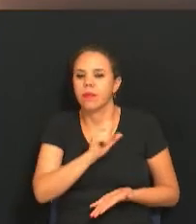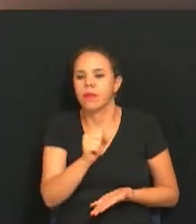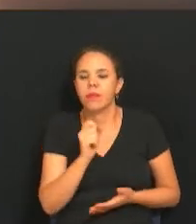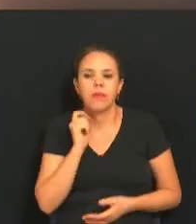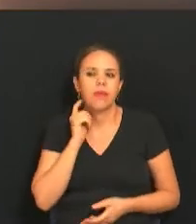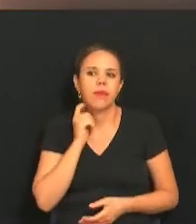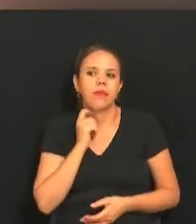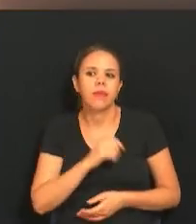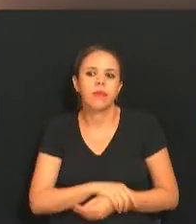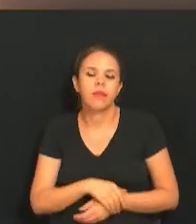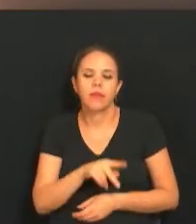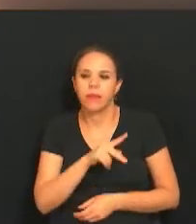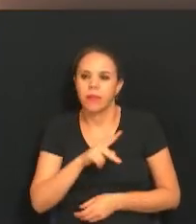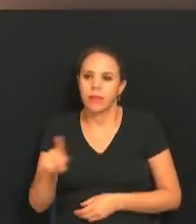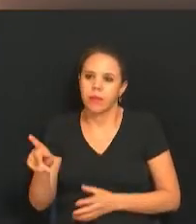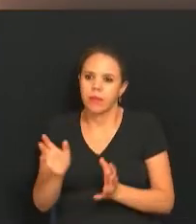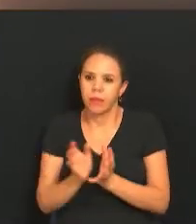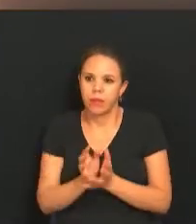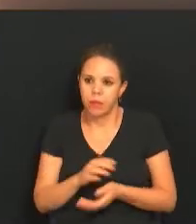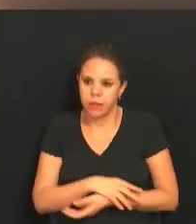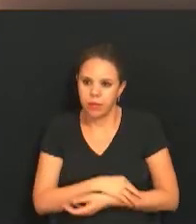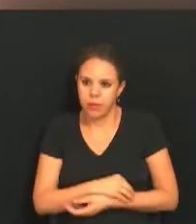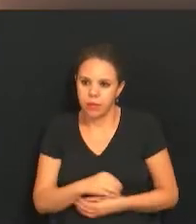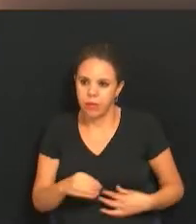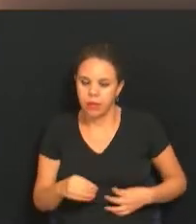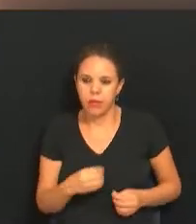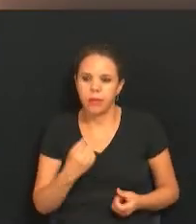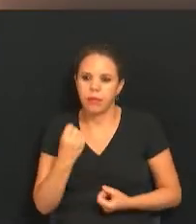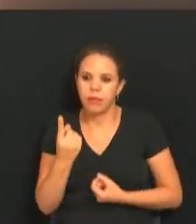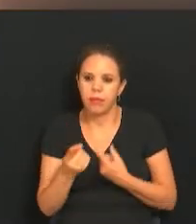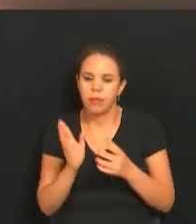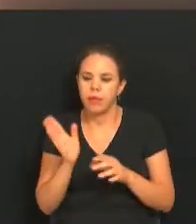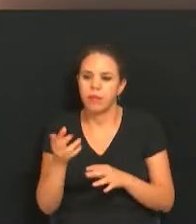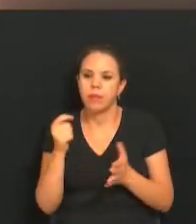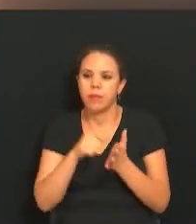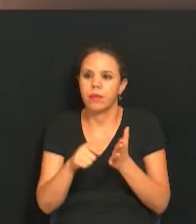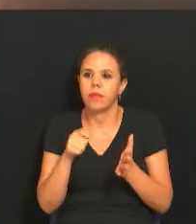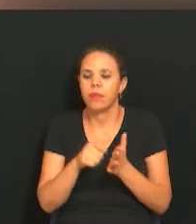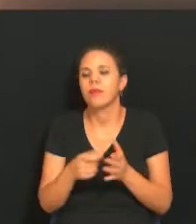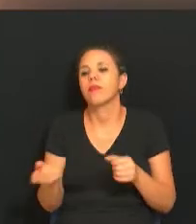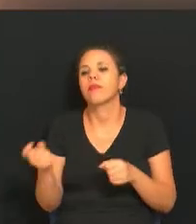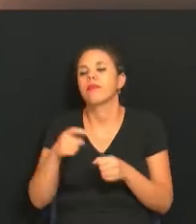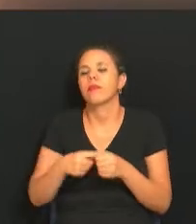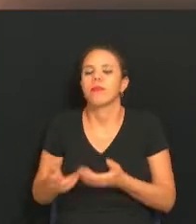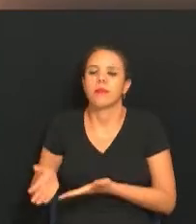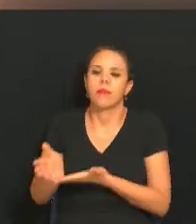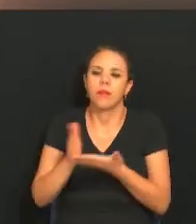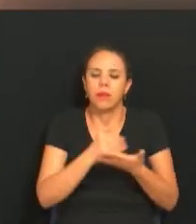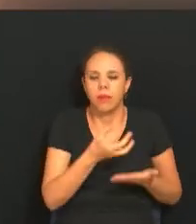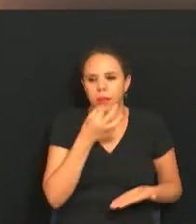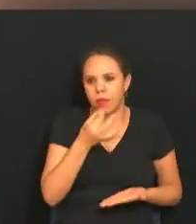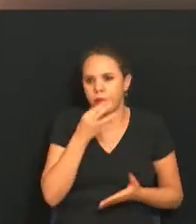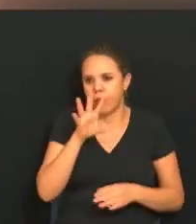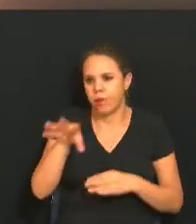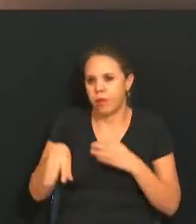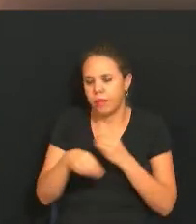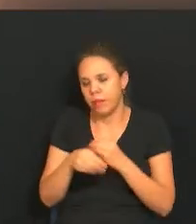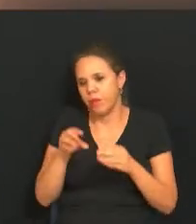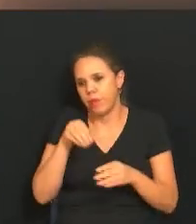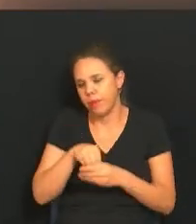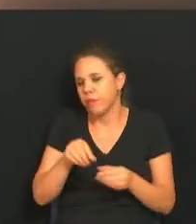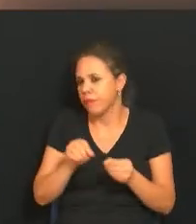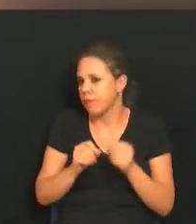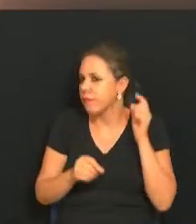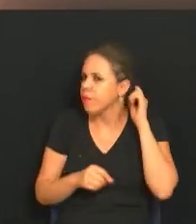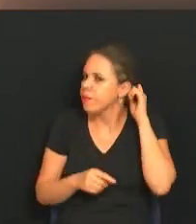Rossini, presidente do colegiado. Algumas coisas eu já anotei, que a gente possa recolher eventuais sugestões, aquilo que a gente puder fazer, para